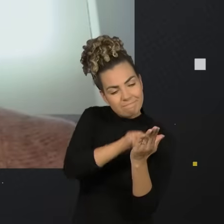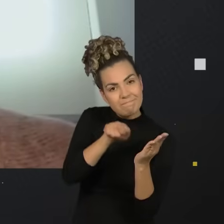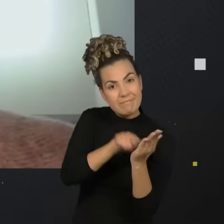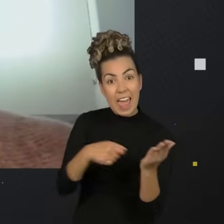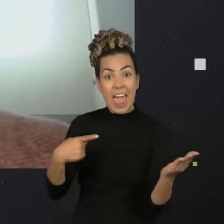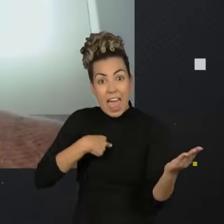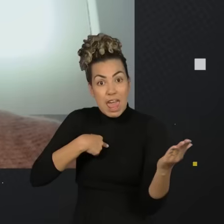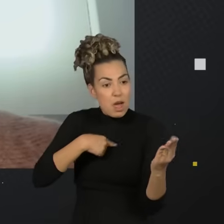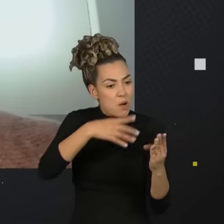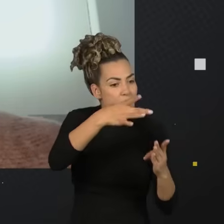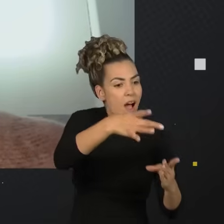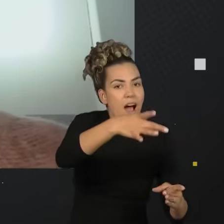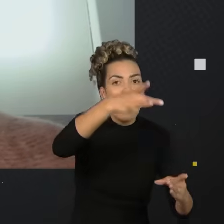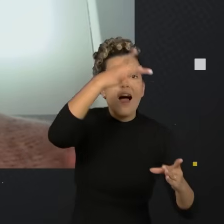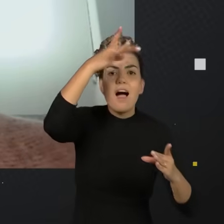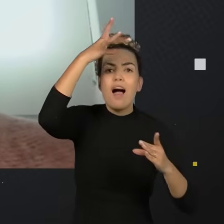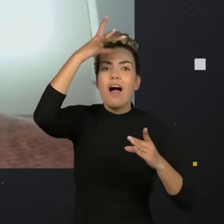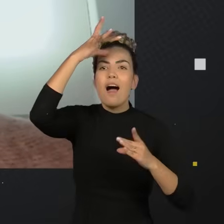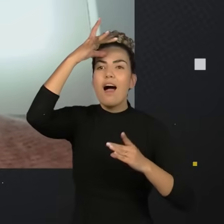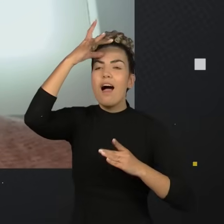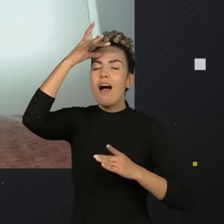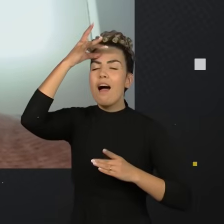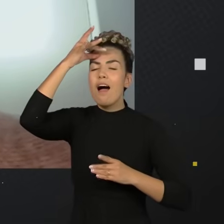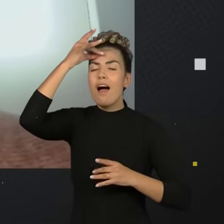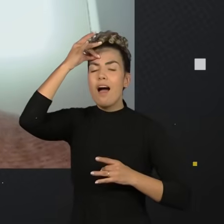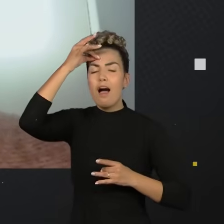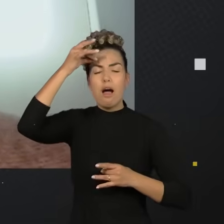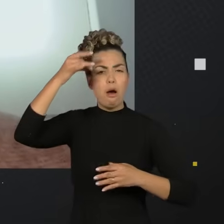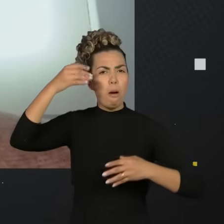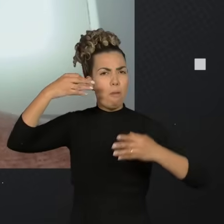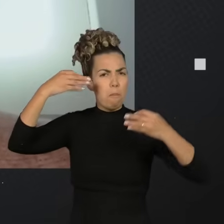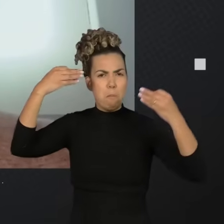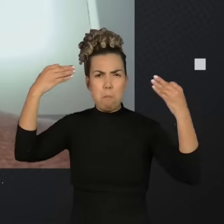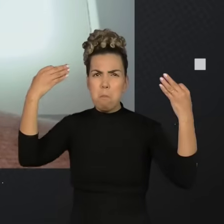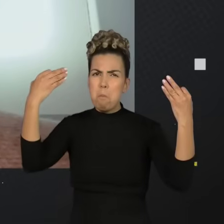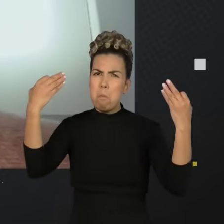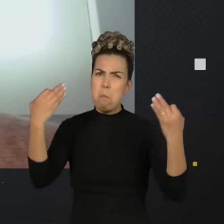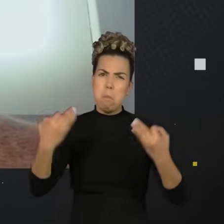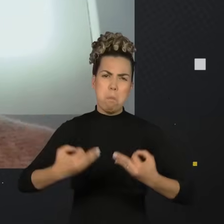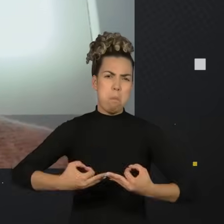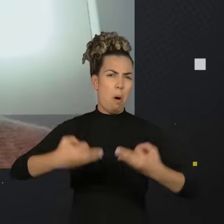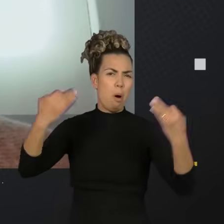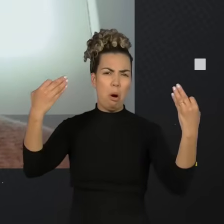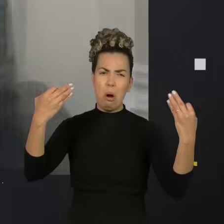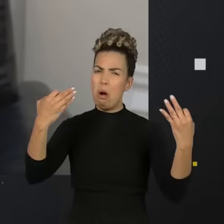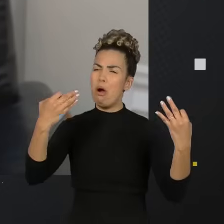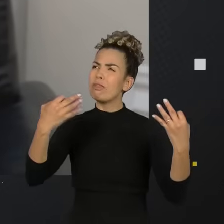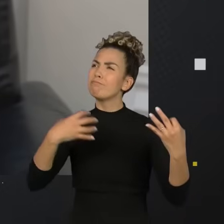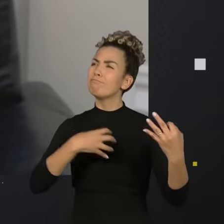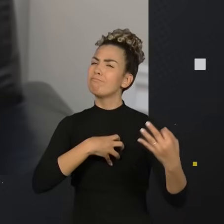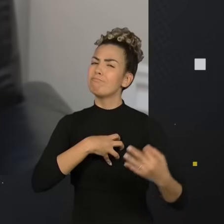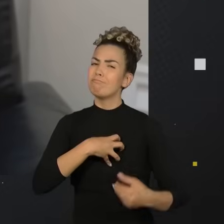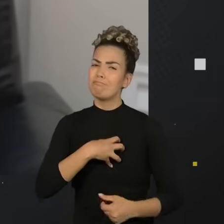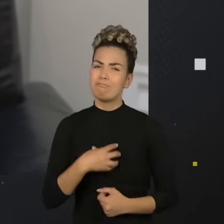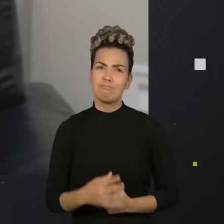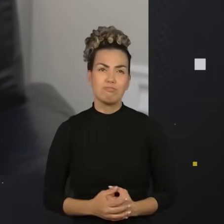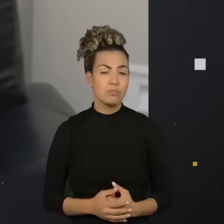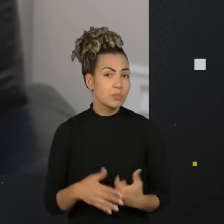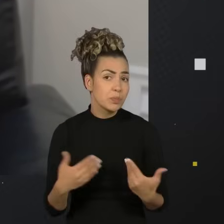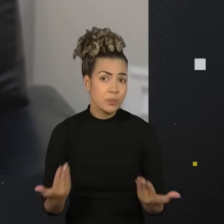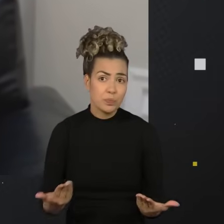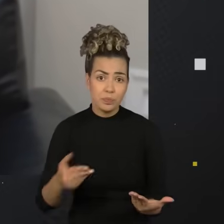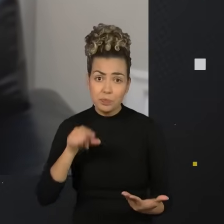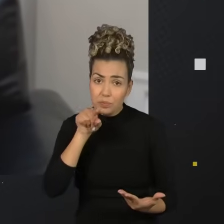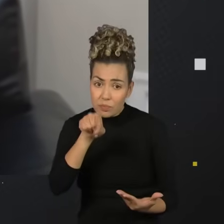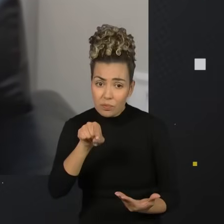cheio a sensibilidade nossa. O Flávio é um